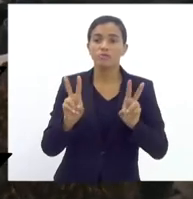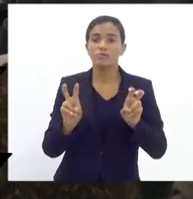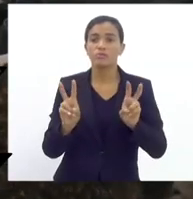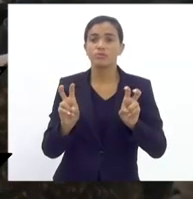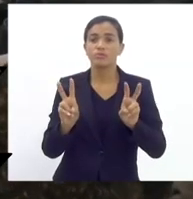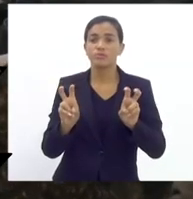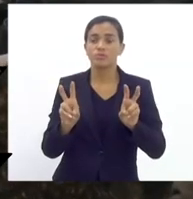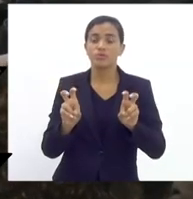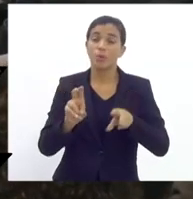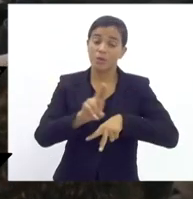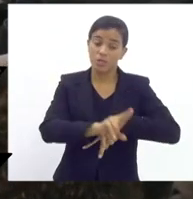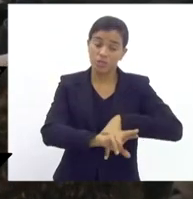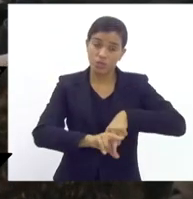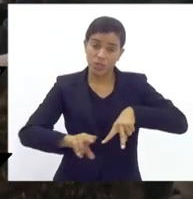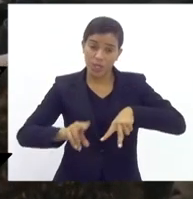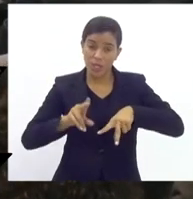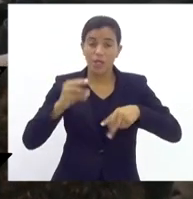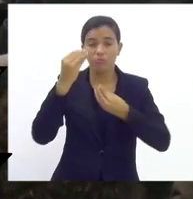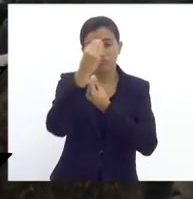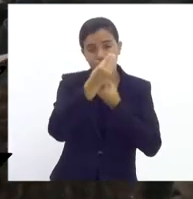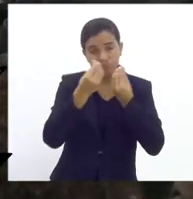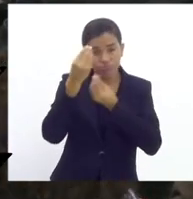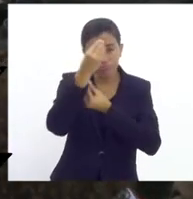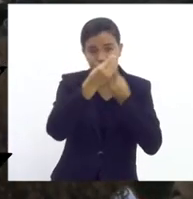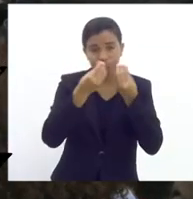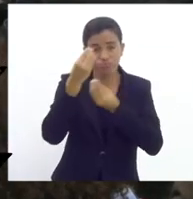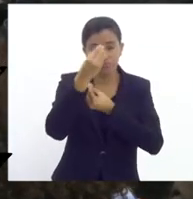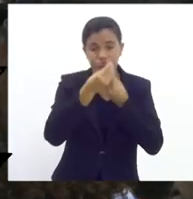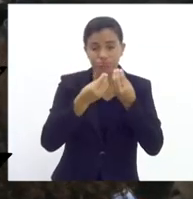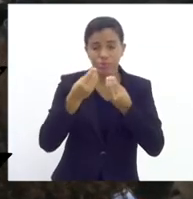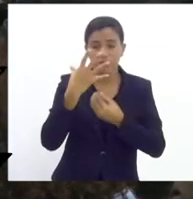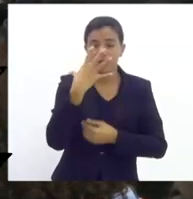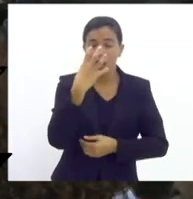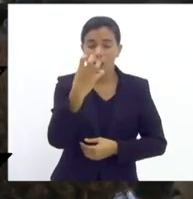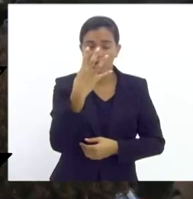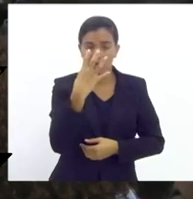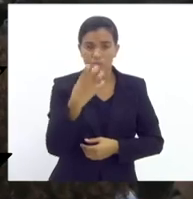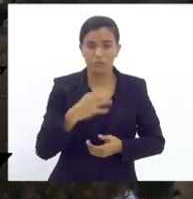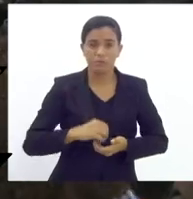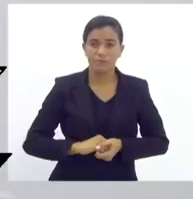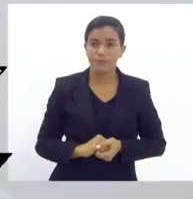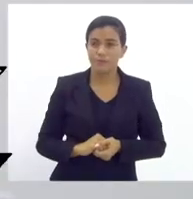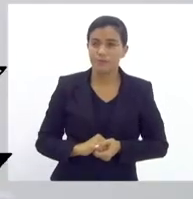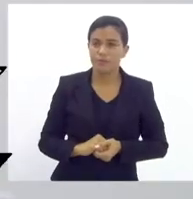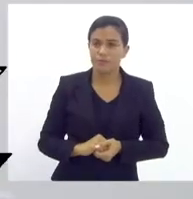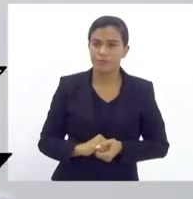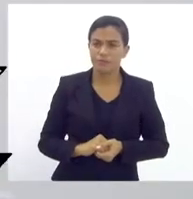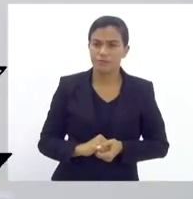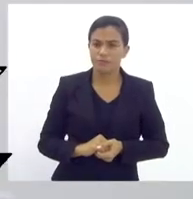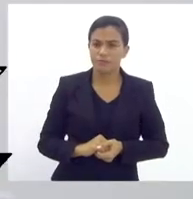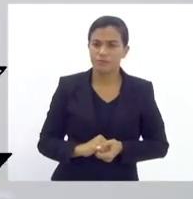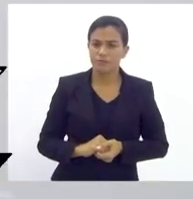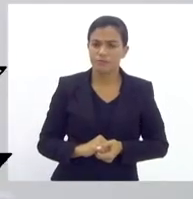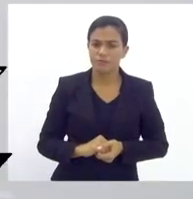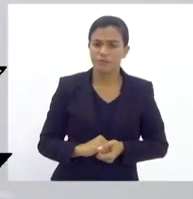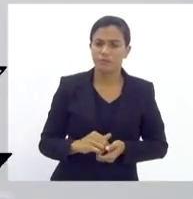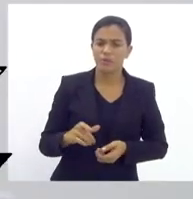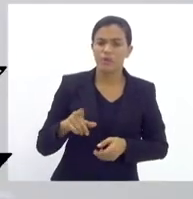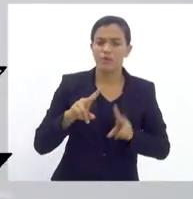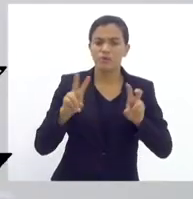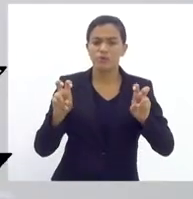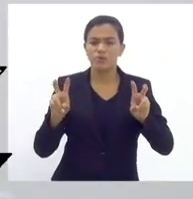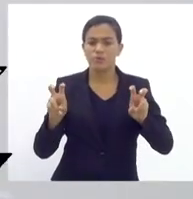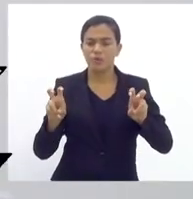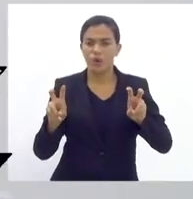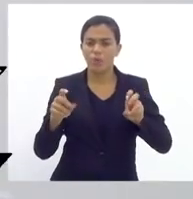do gênero e da sexualidade né Tanto do ponto de vista do gênero quando falamos de casos dos nossos homens